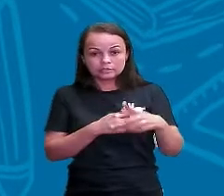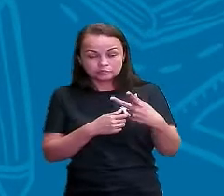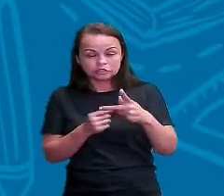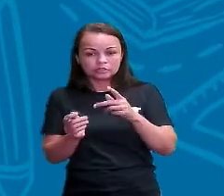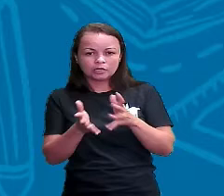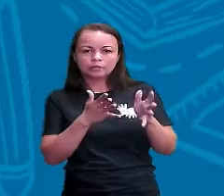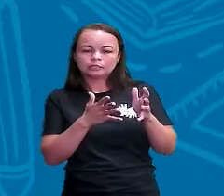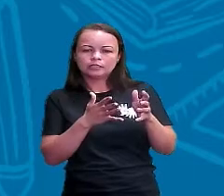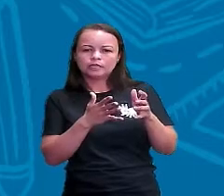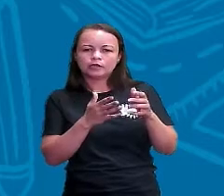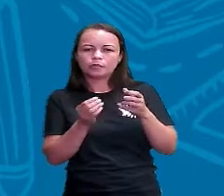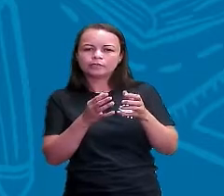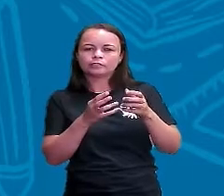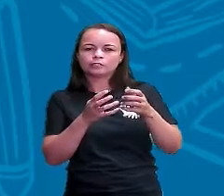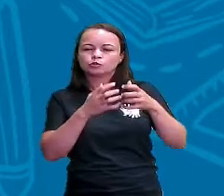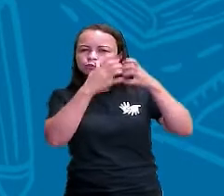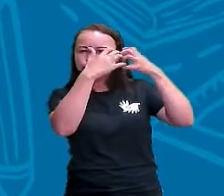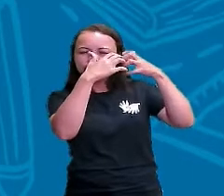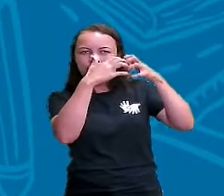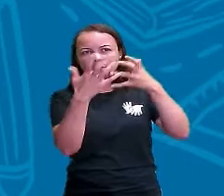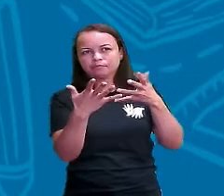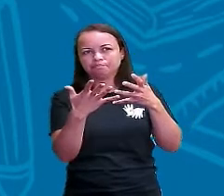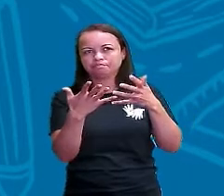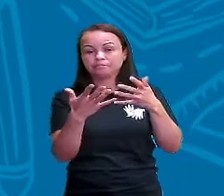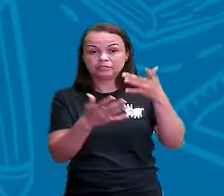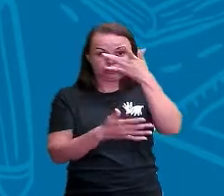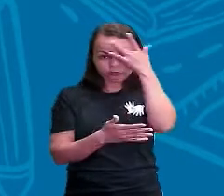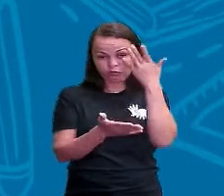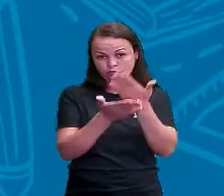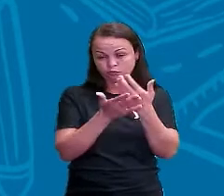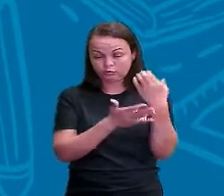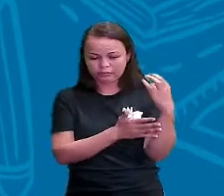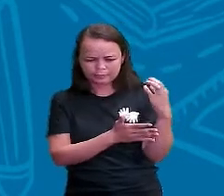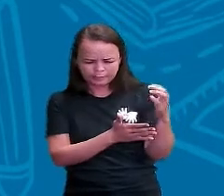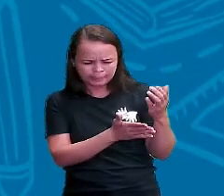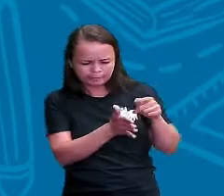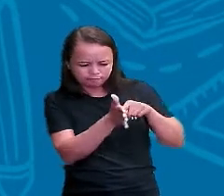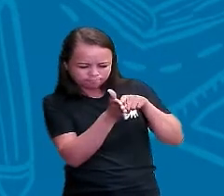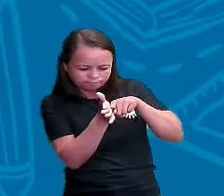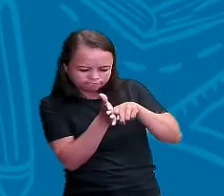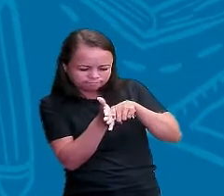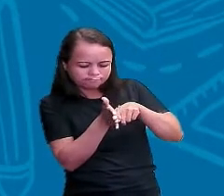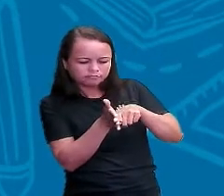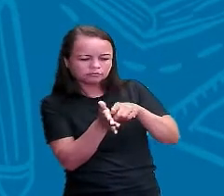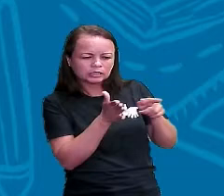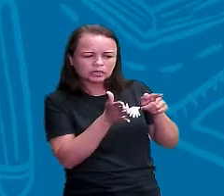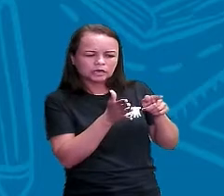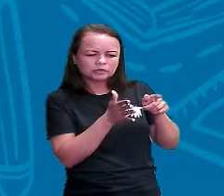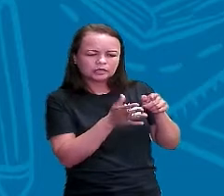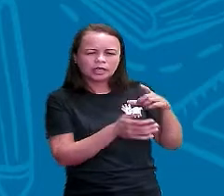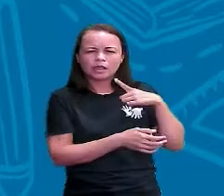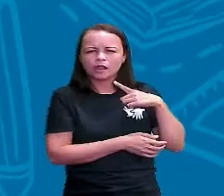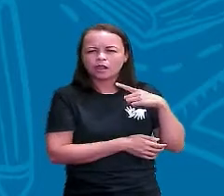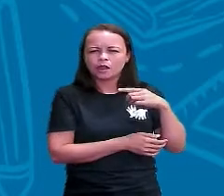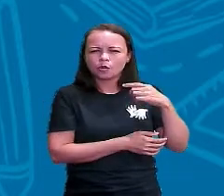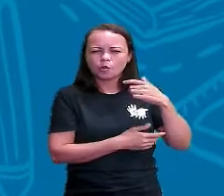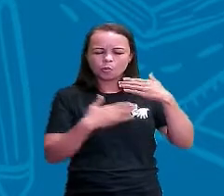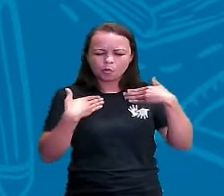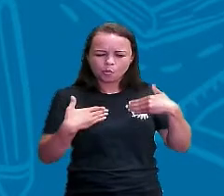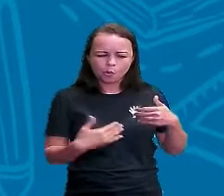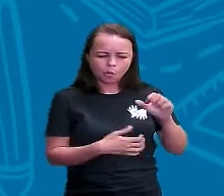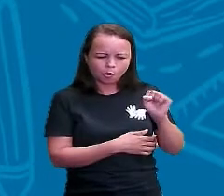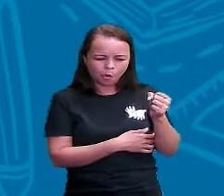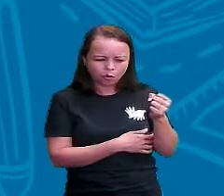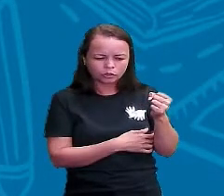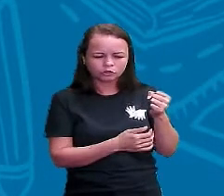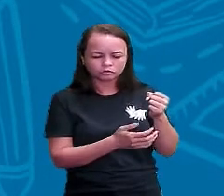do nosso cérebro. Na verdade, os cientistas já descobriram, gente, que a gente tem 8 chamadas vias dopaminérgicas.